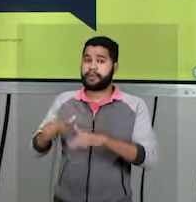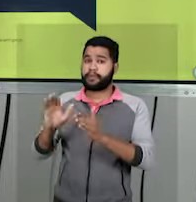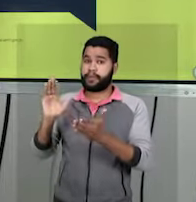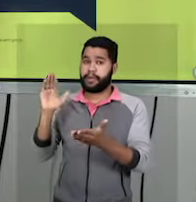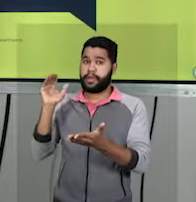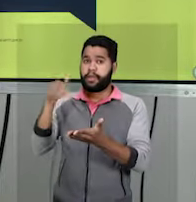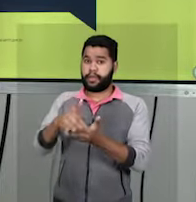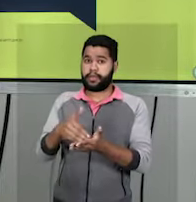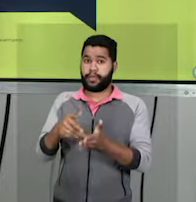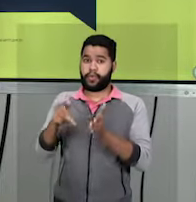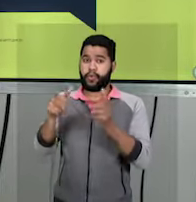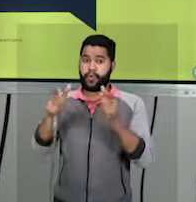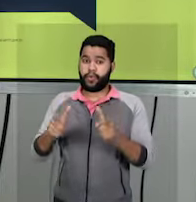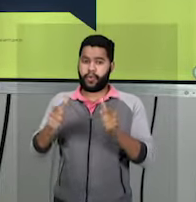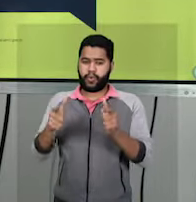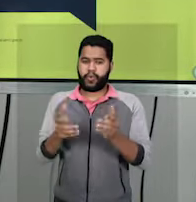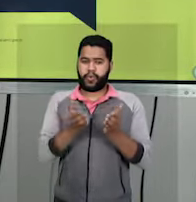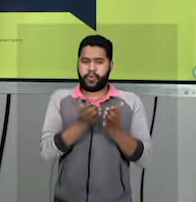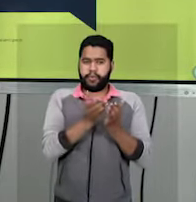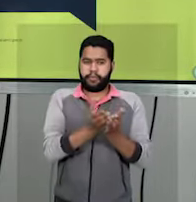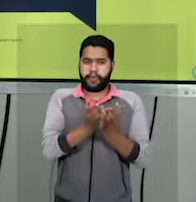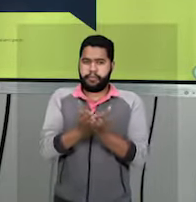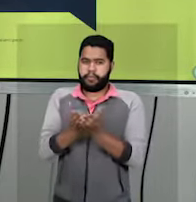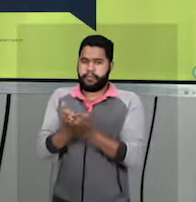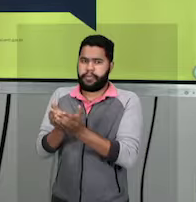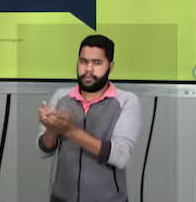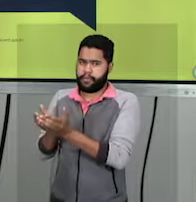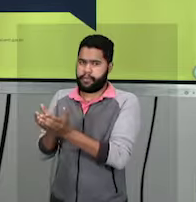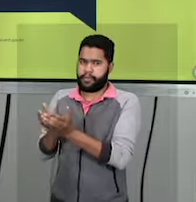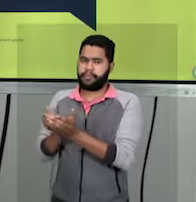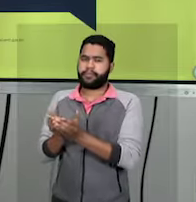até os portos através dos trens